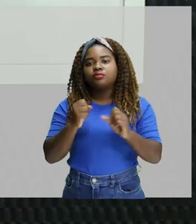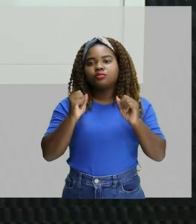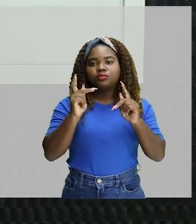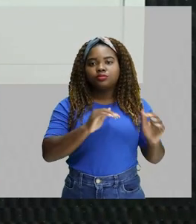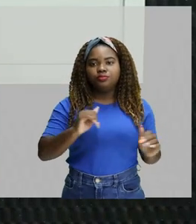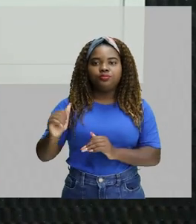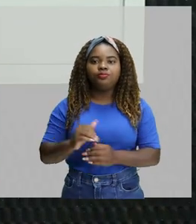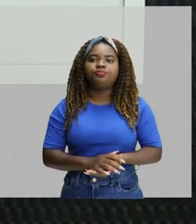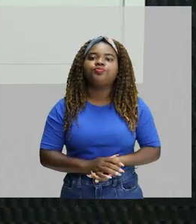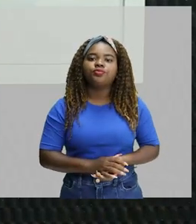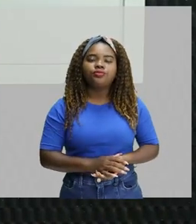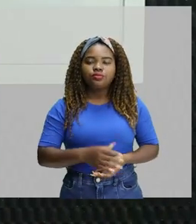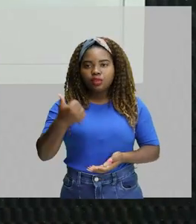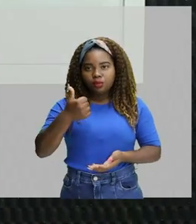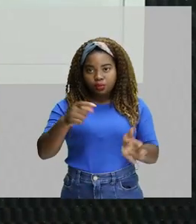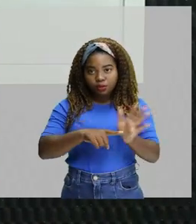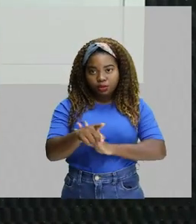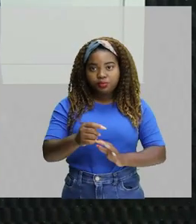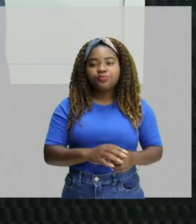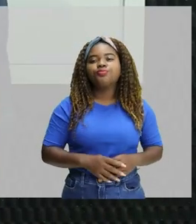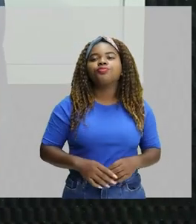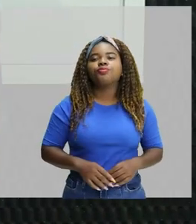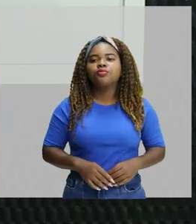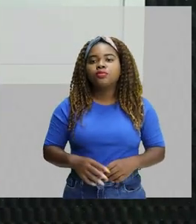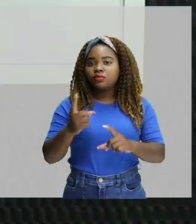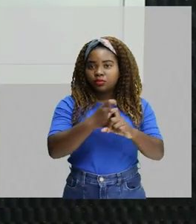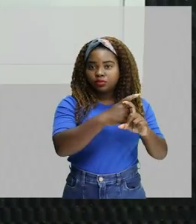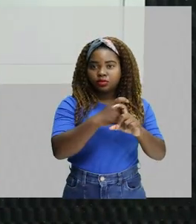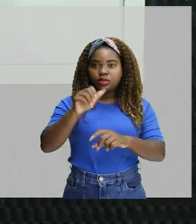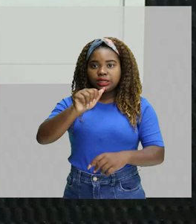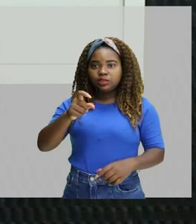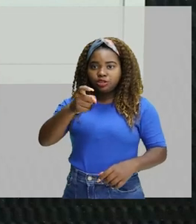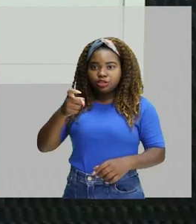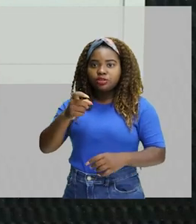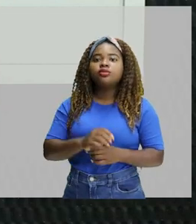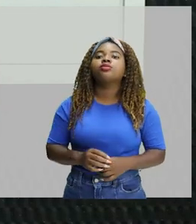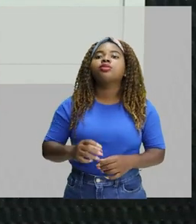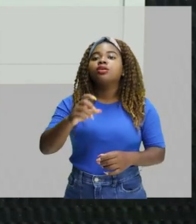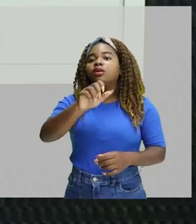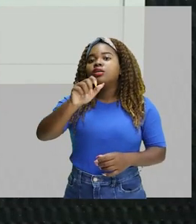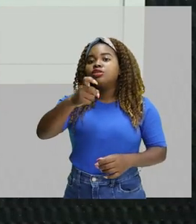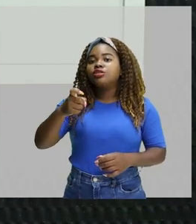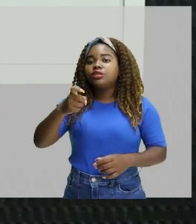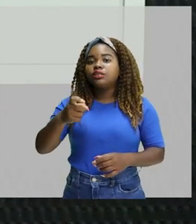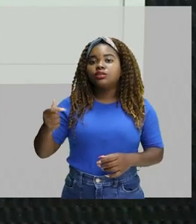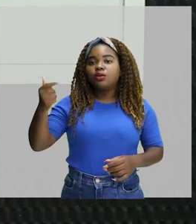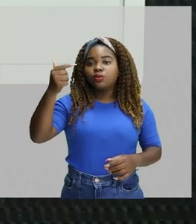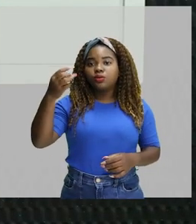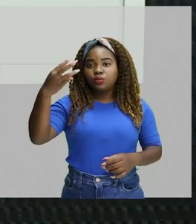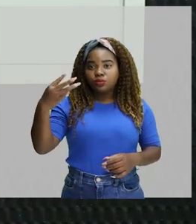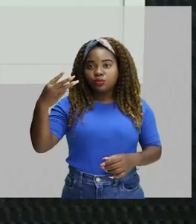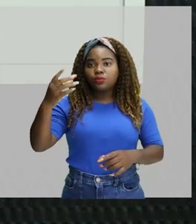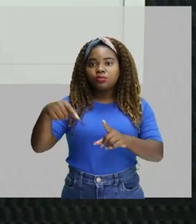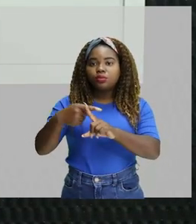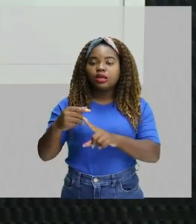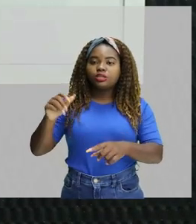turminha comigo Olha só primeira questão dados os polinômios a x né x c + x - 11x